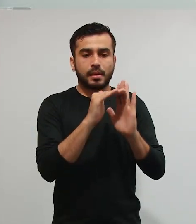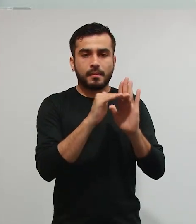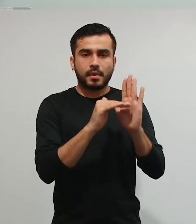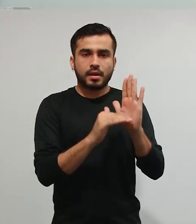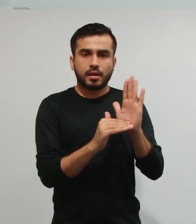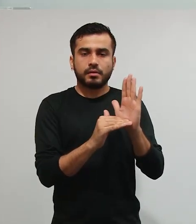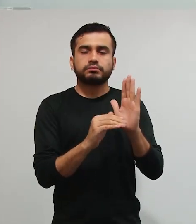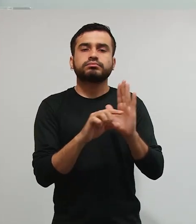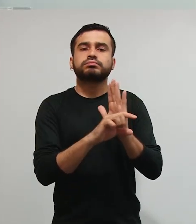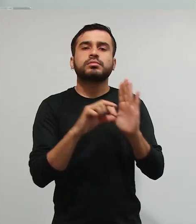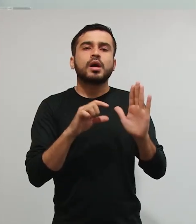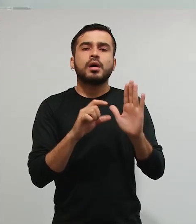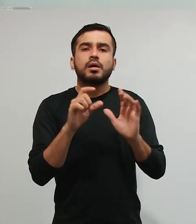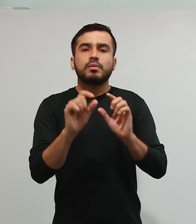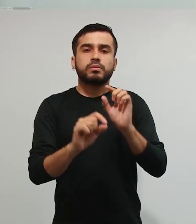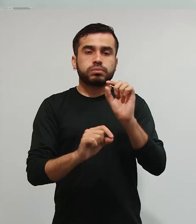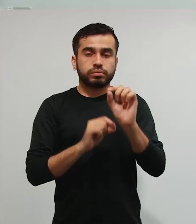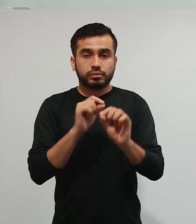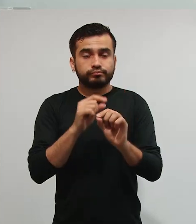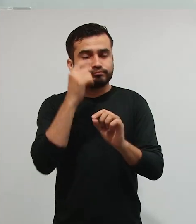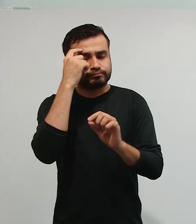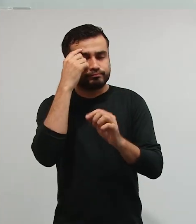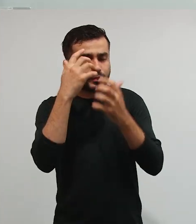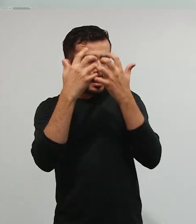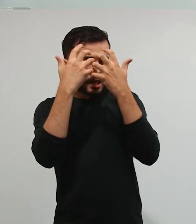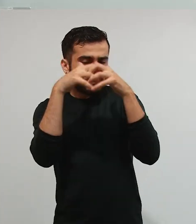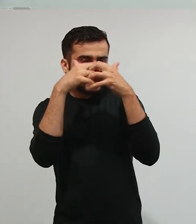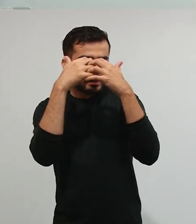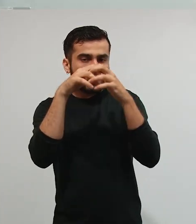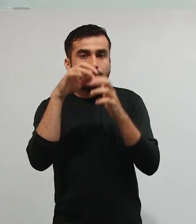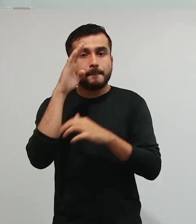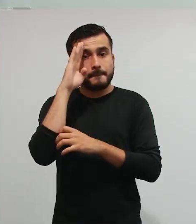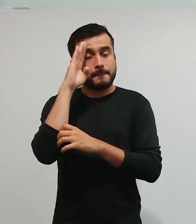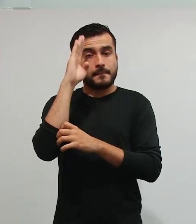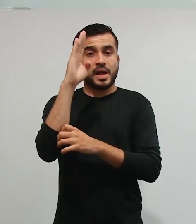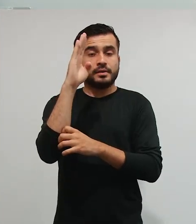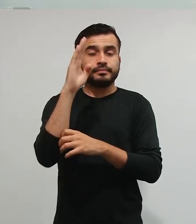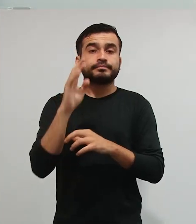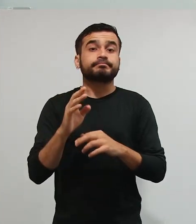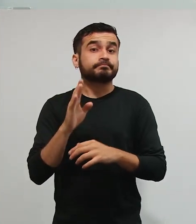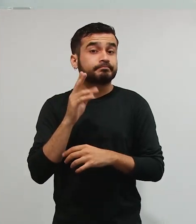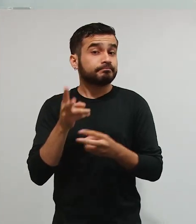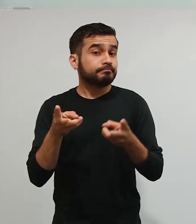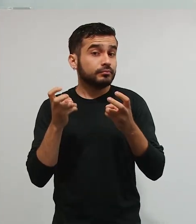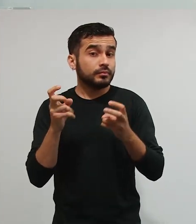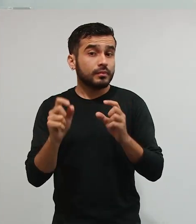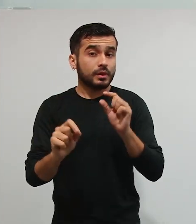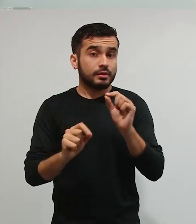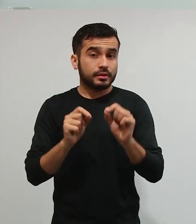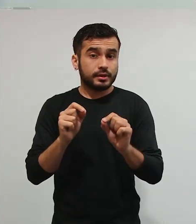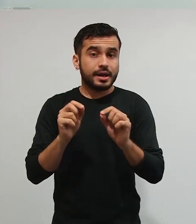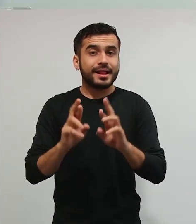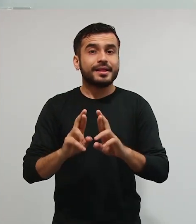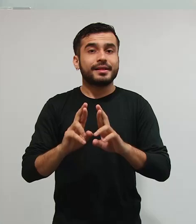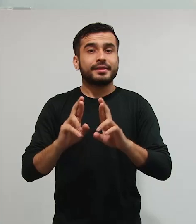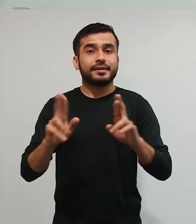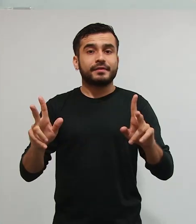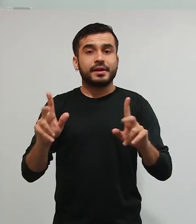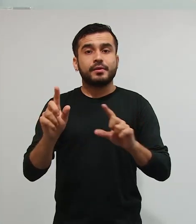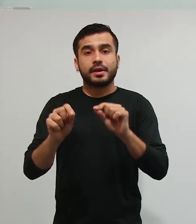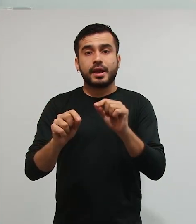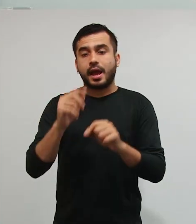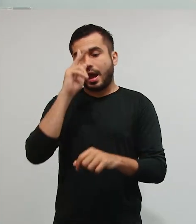sessão, você vai trazer o quê? Você vai trazer reflexões gerais. Percebam que é diferente da sessão